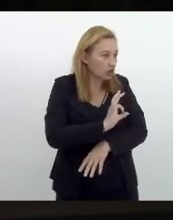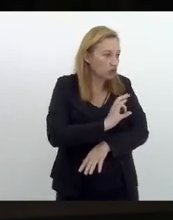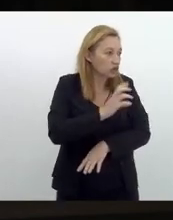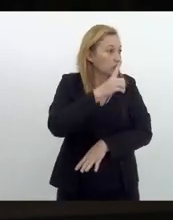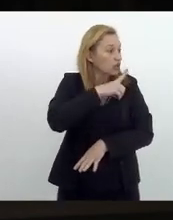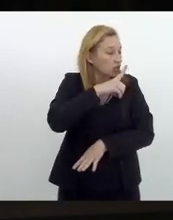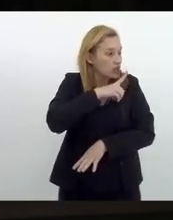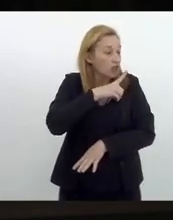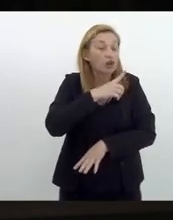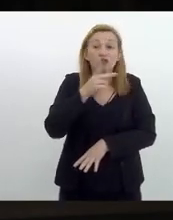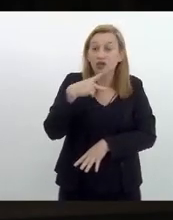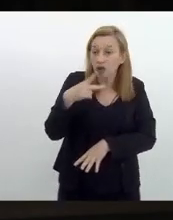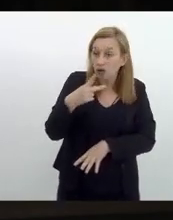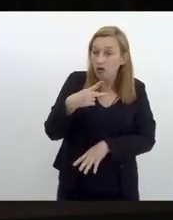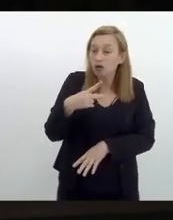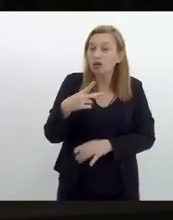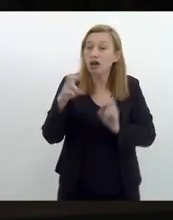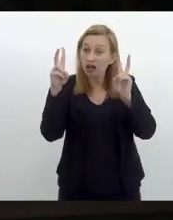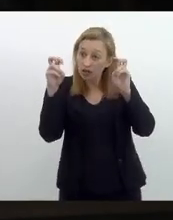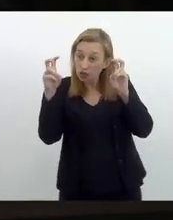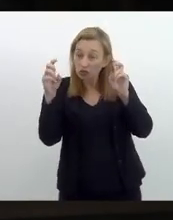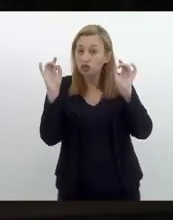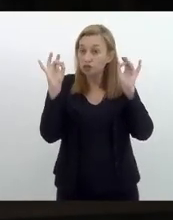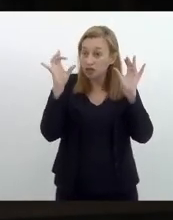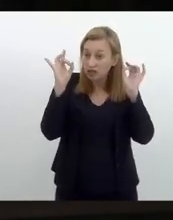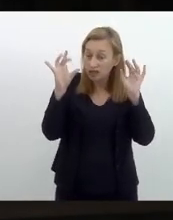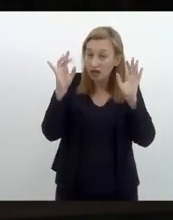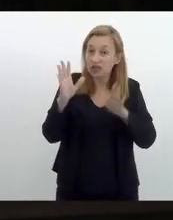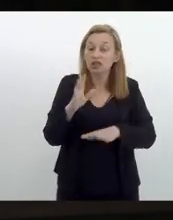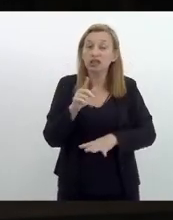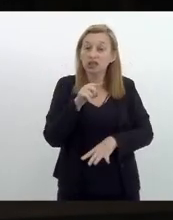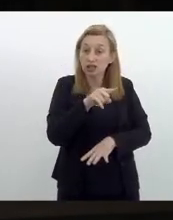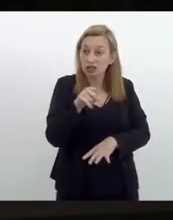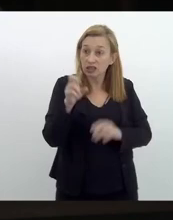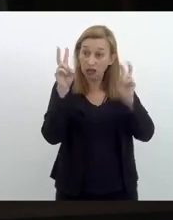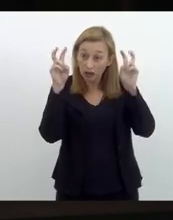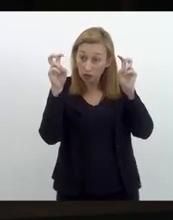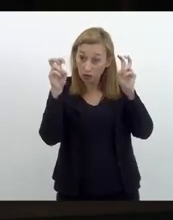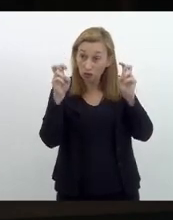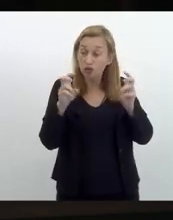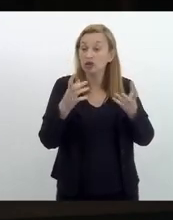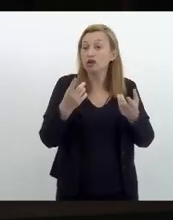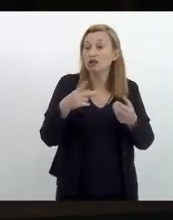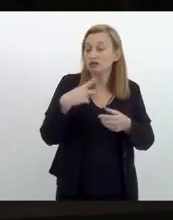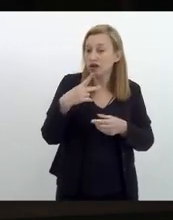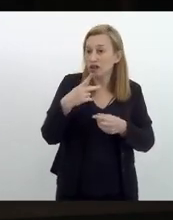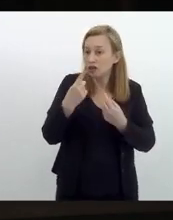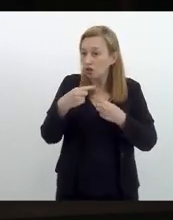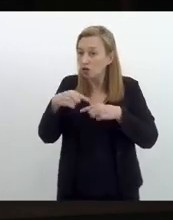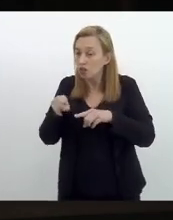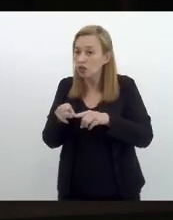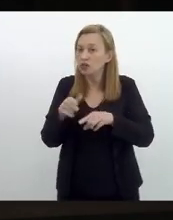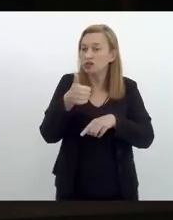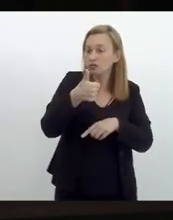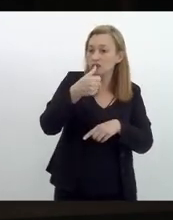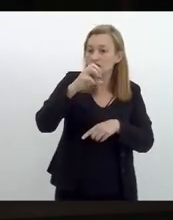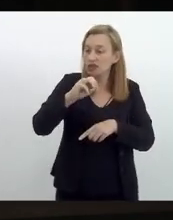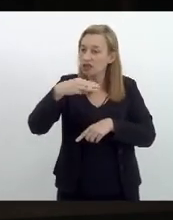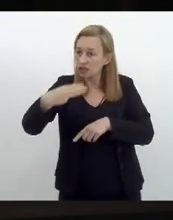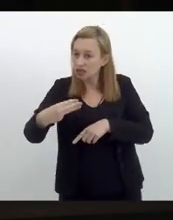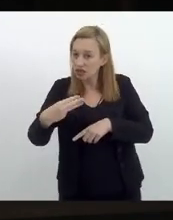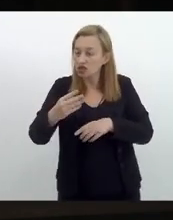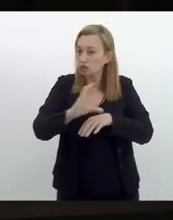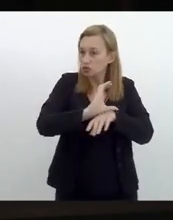excepcionais nestes casos é que nós fizemos a defesa contrariando a norma do 103 da constituição